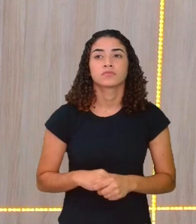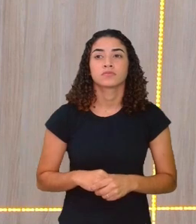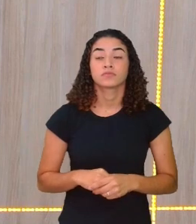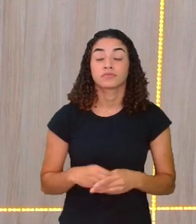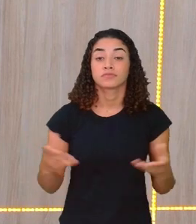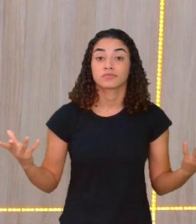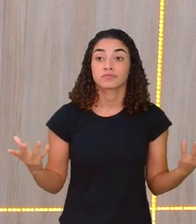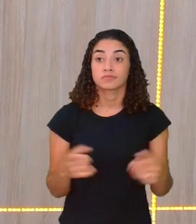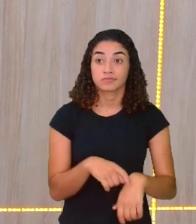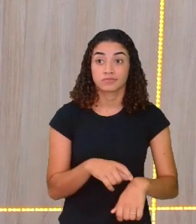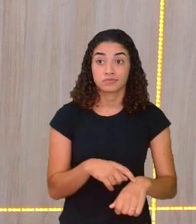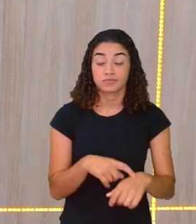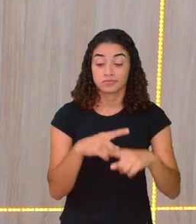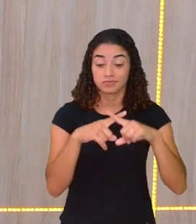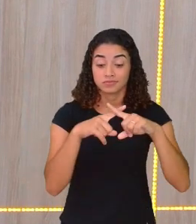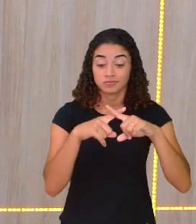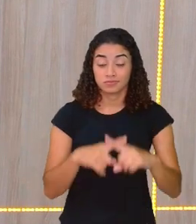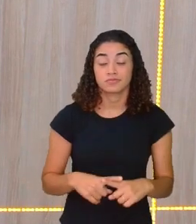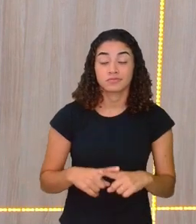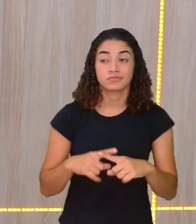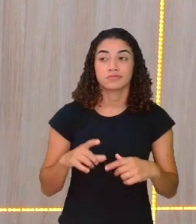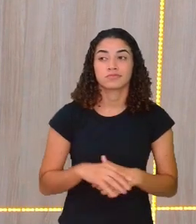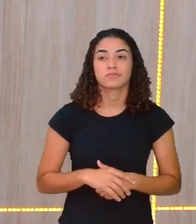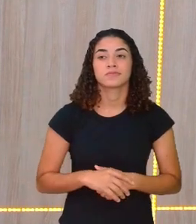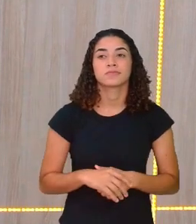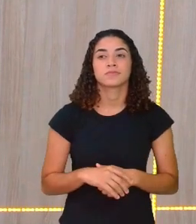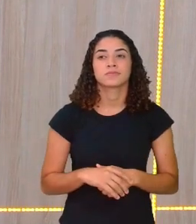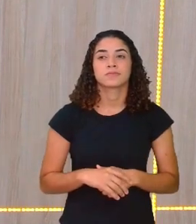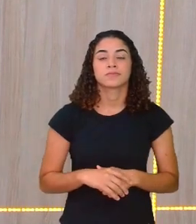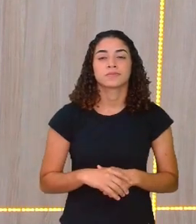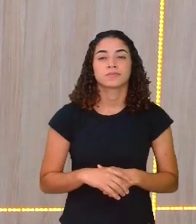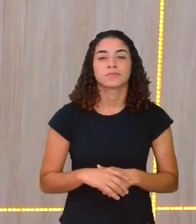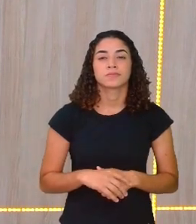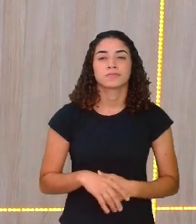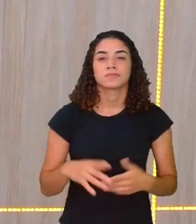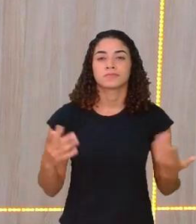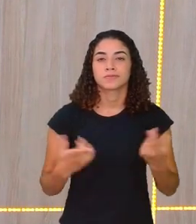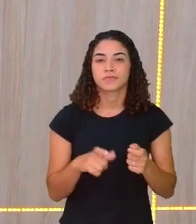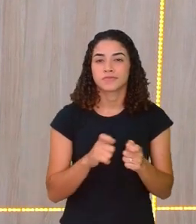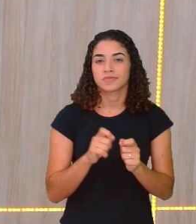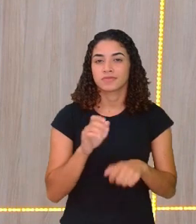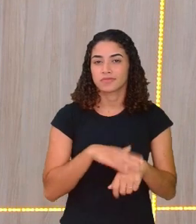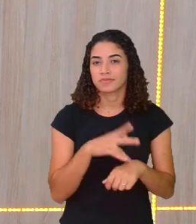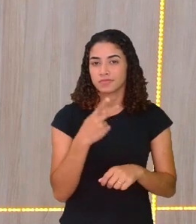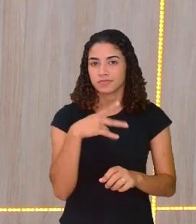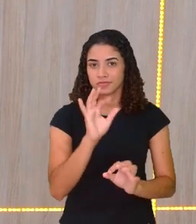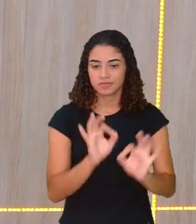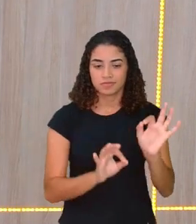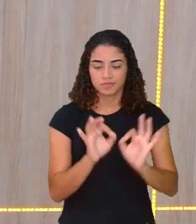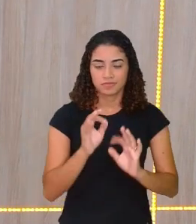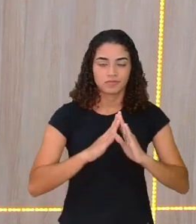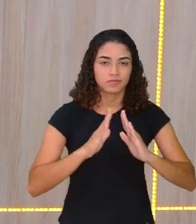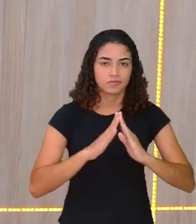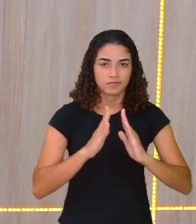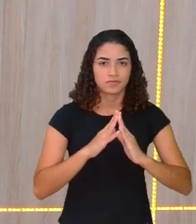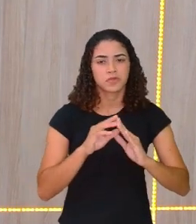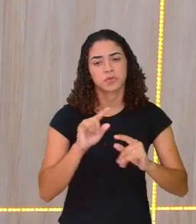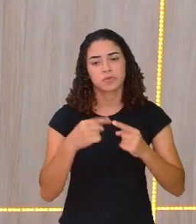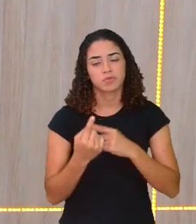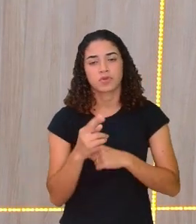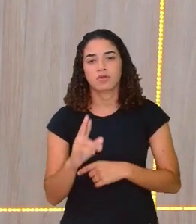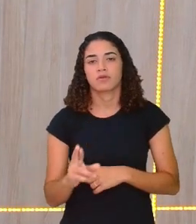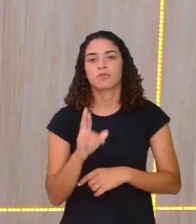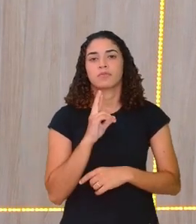Aqui vamos para a hora do desafio. Vocês vão fazer em casa aí e depois pode colocar lá a